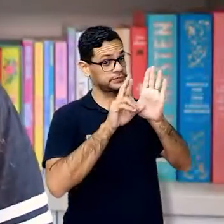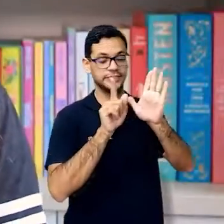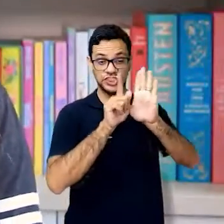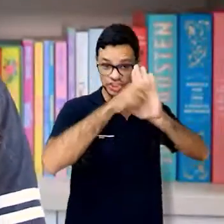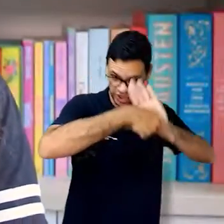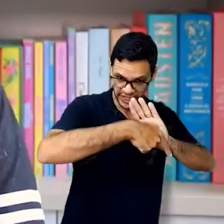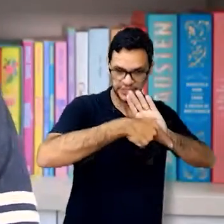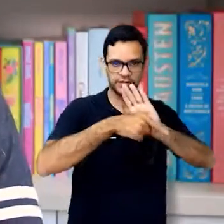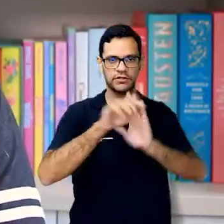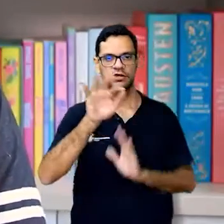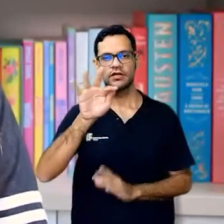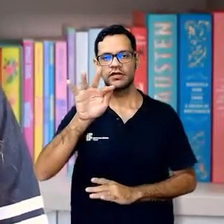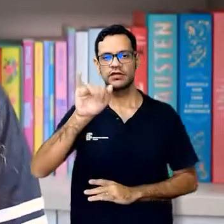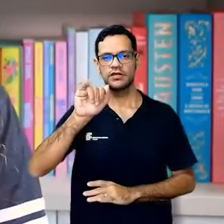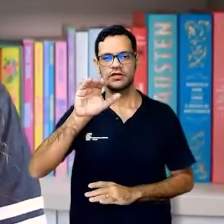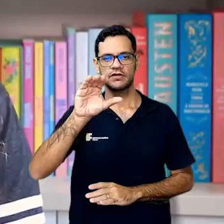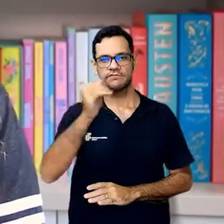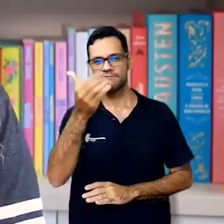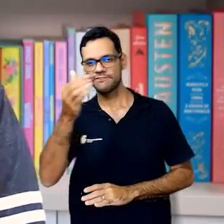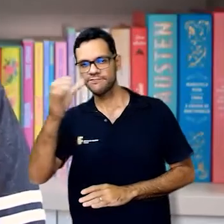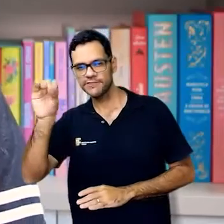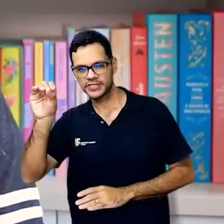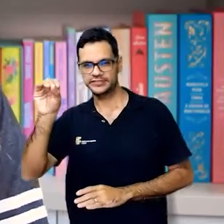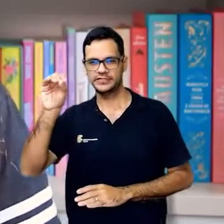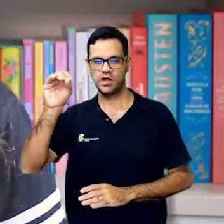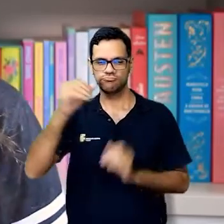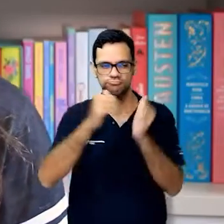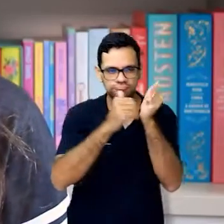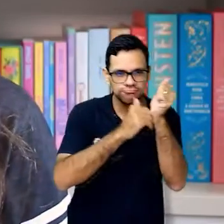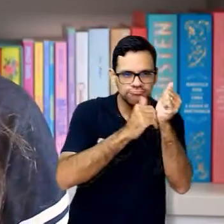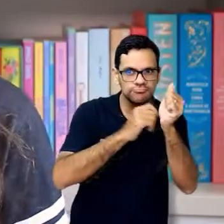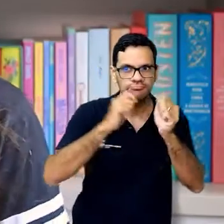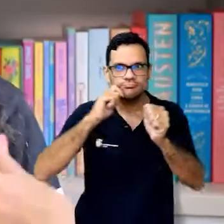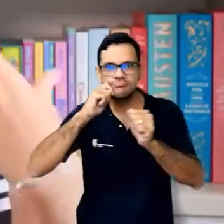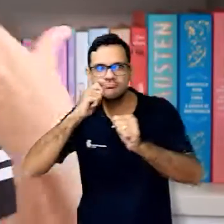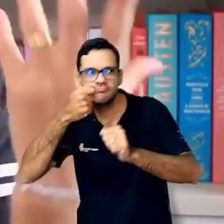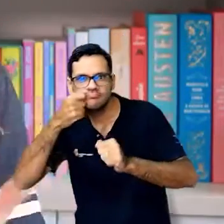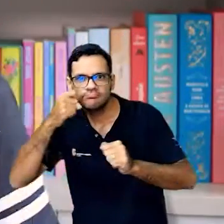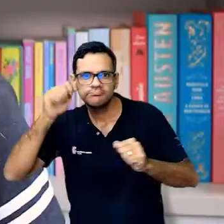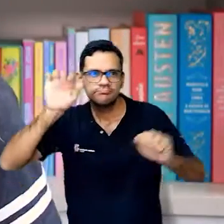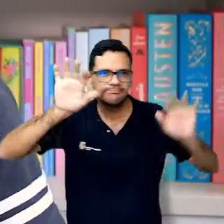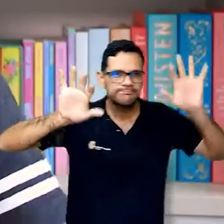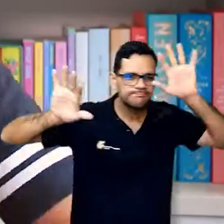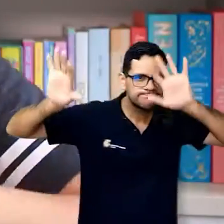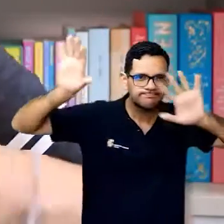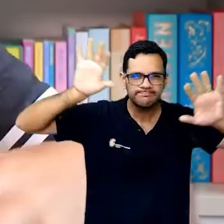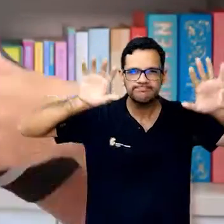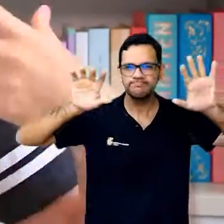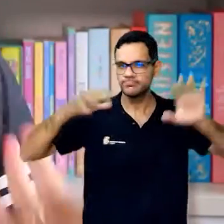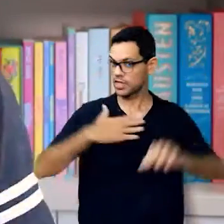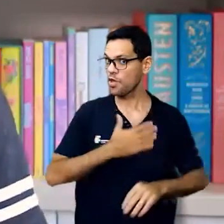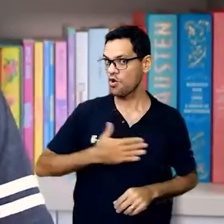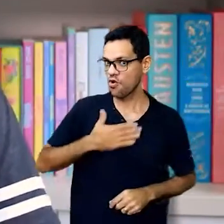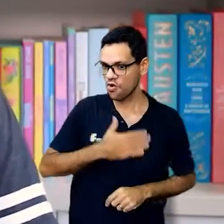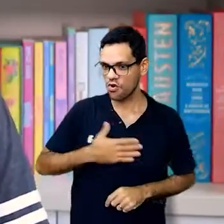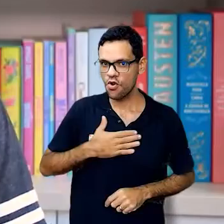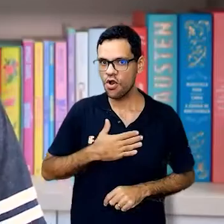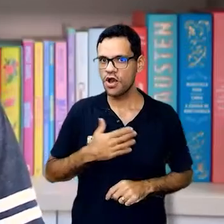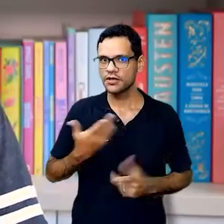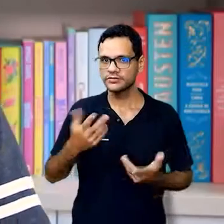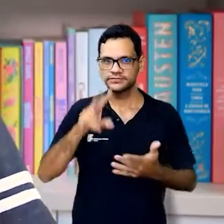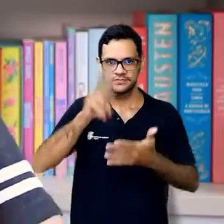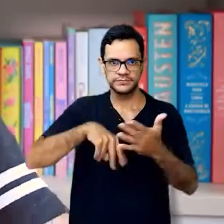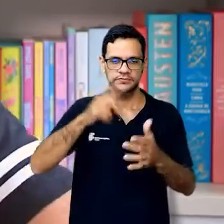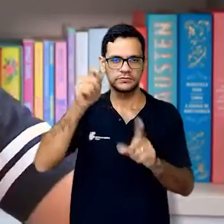Próximo gênero é ficção científica e, gente, eu adoro esse gênero, é um dos que eu mais curto ler, assim, que eu mais me sinto em casa